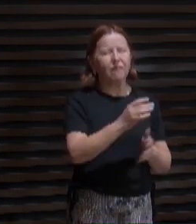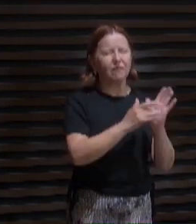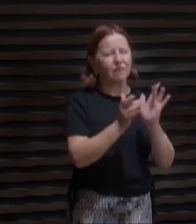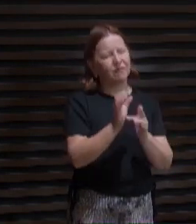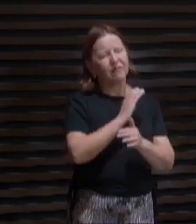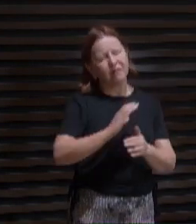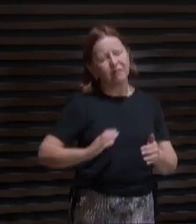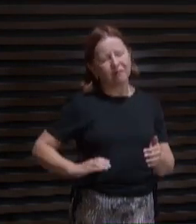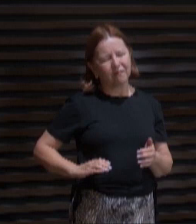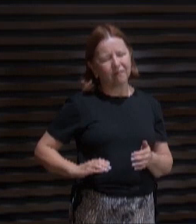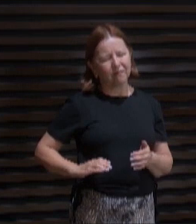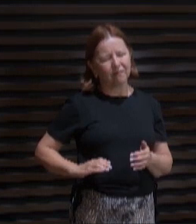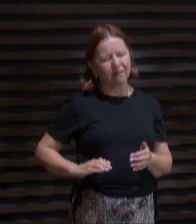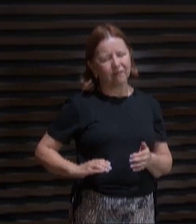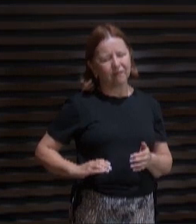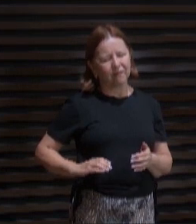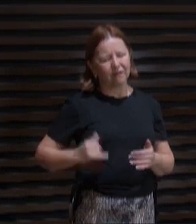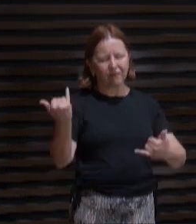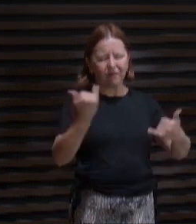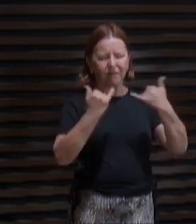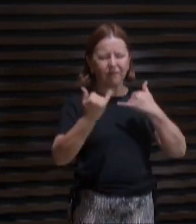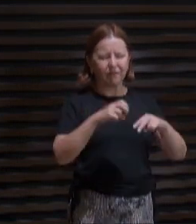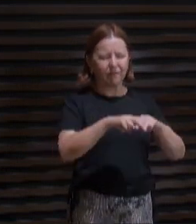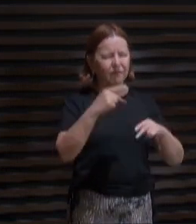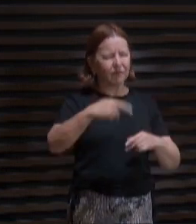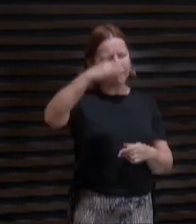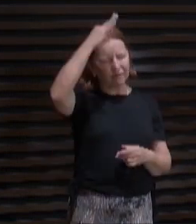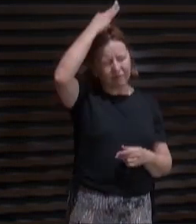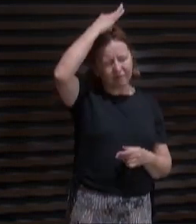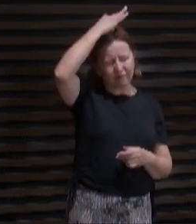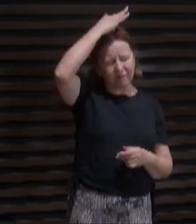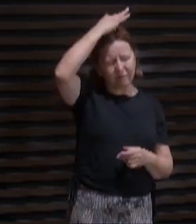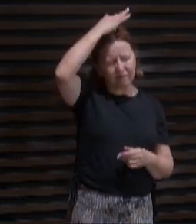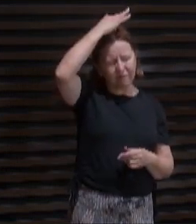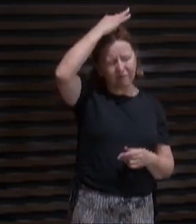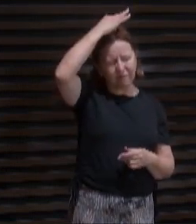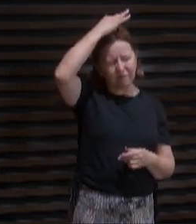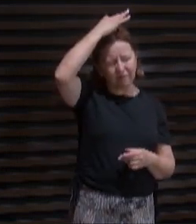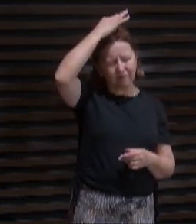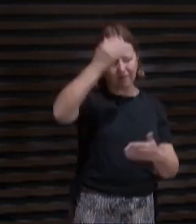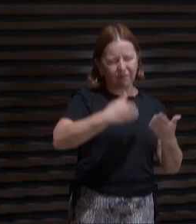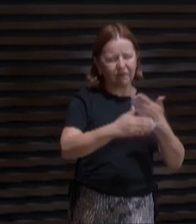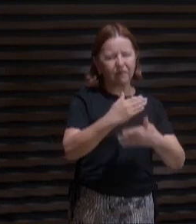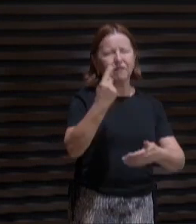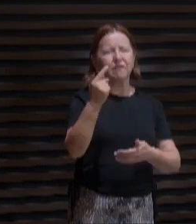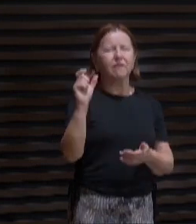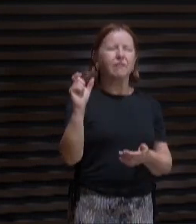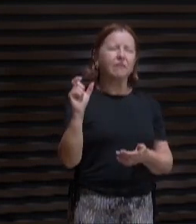Cristo. Fala-nos agora pelo teu Espírito e por meio da tua palavra.